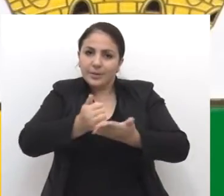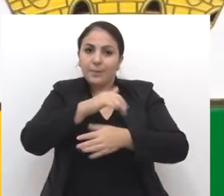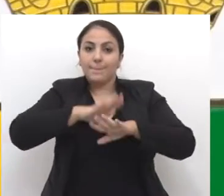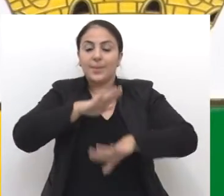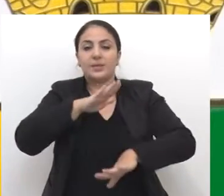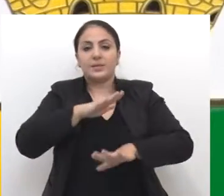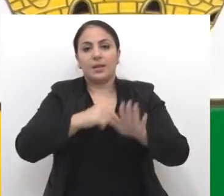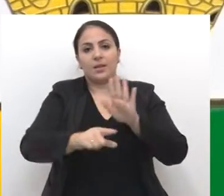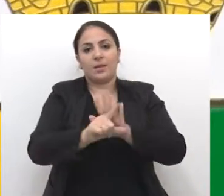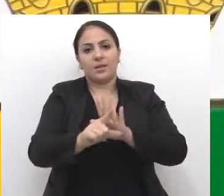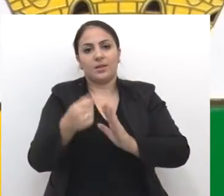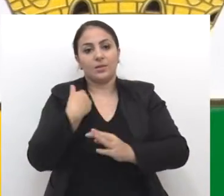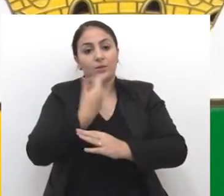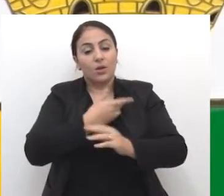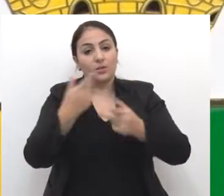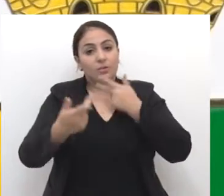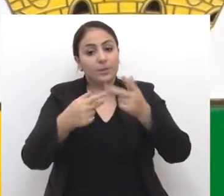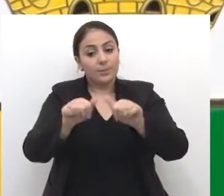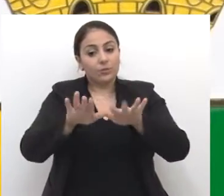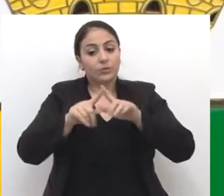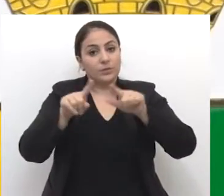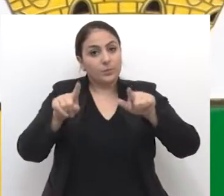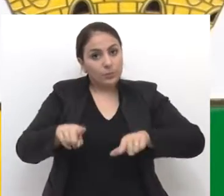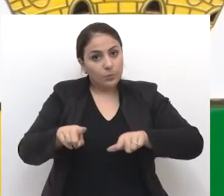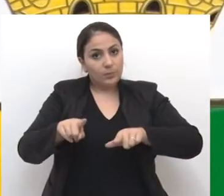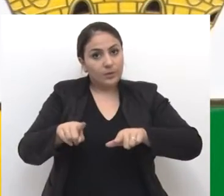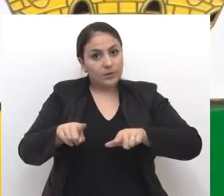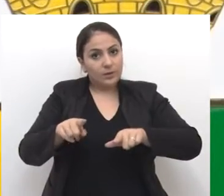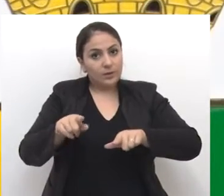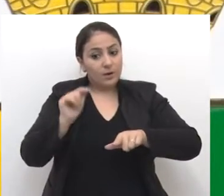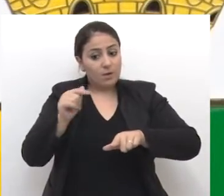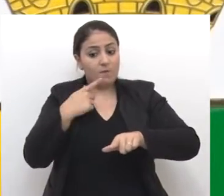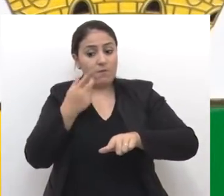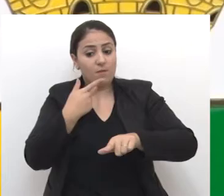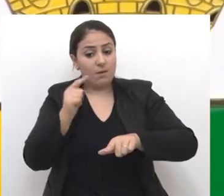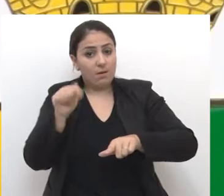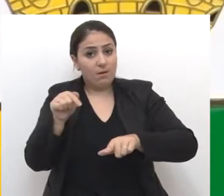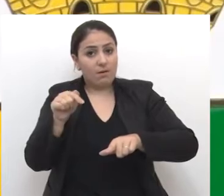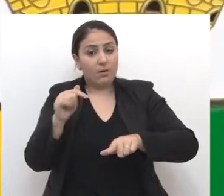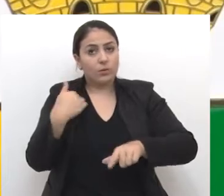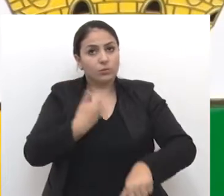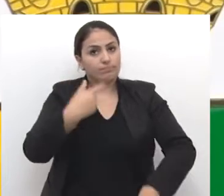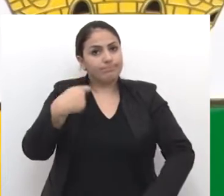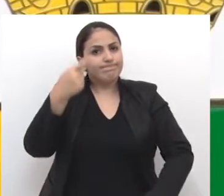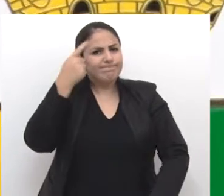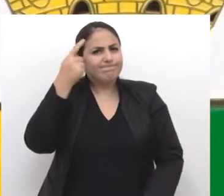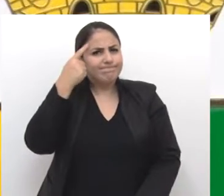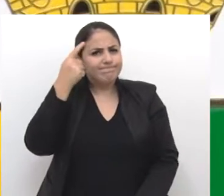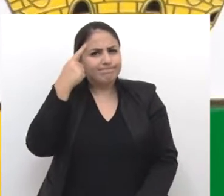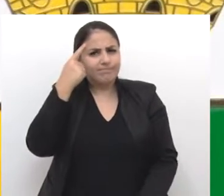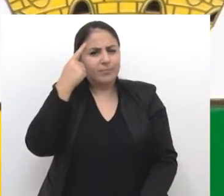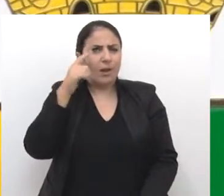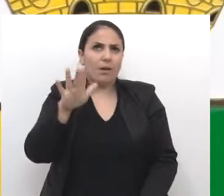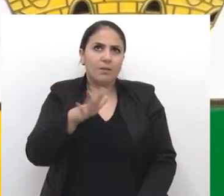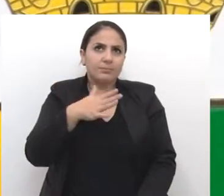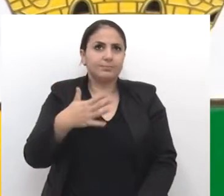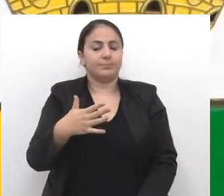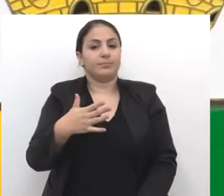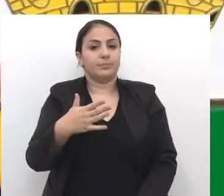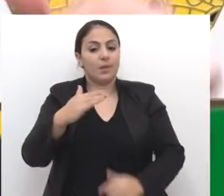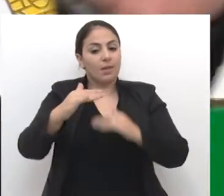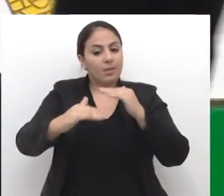legislação. Por exemplo, quando eu falei na audiência pública de que nós tenhamos que pensar